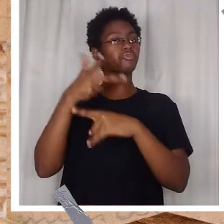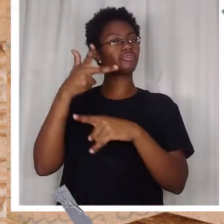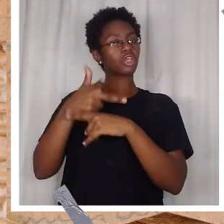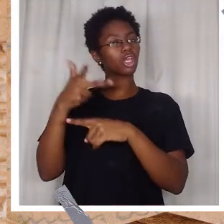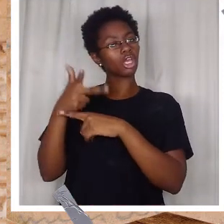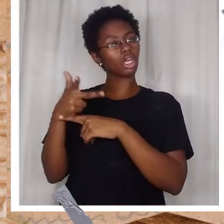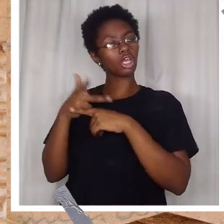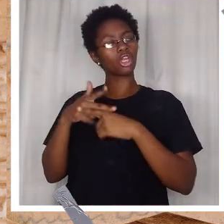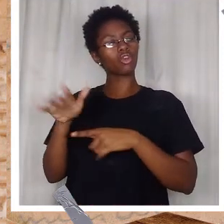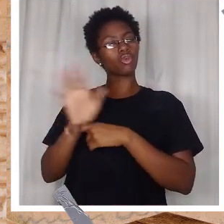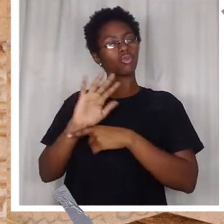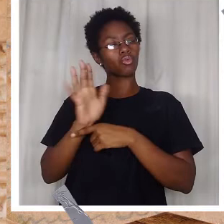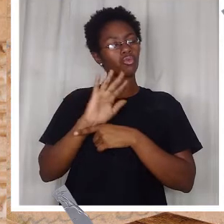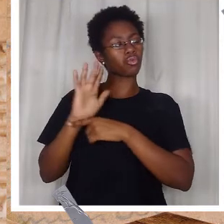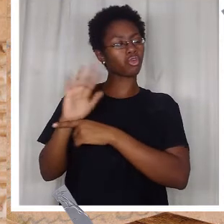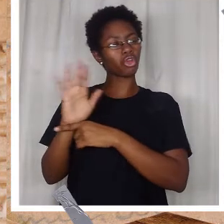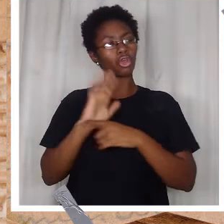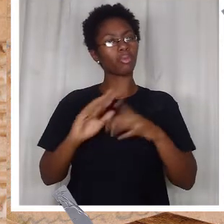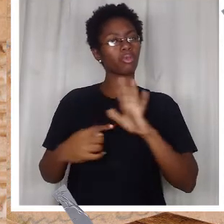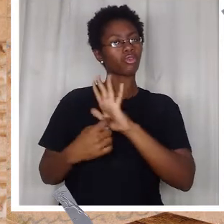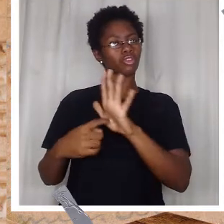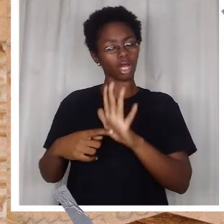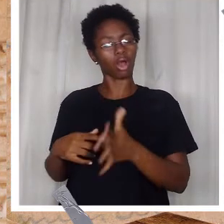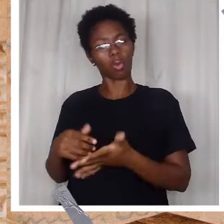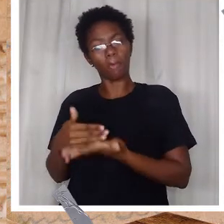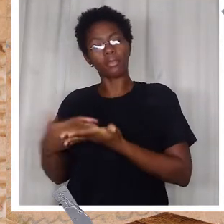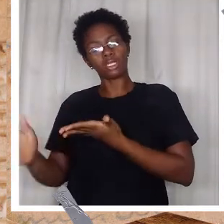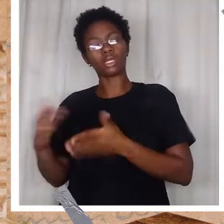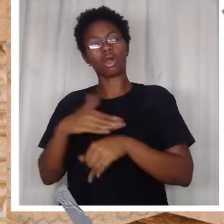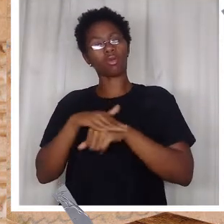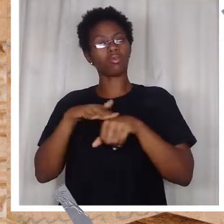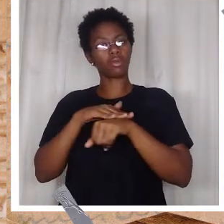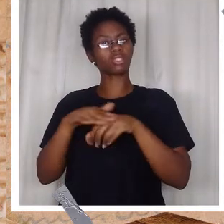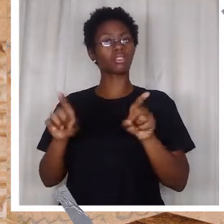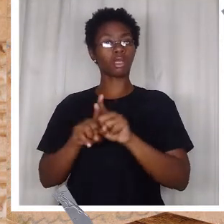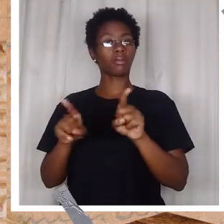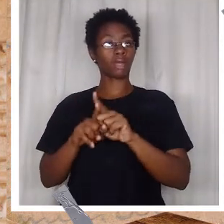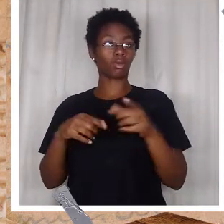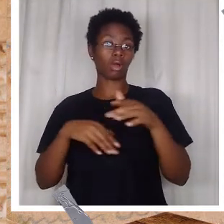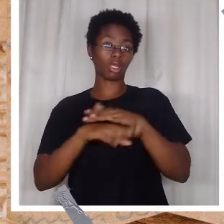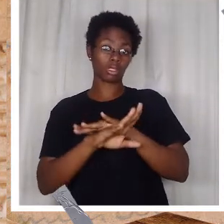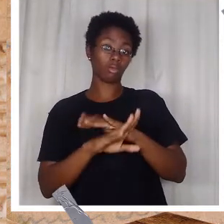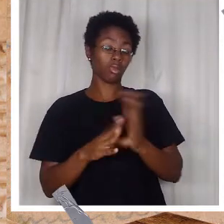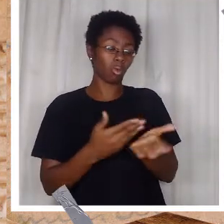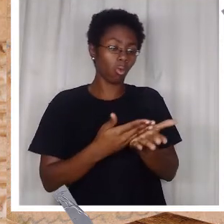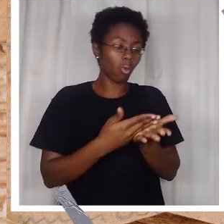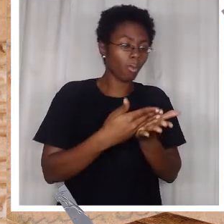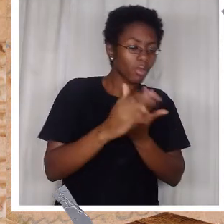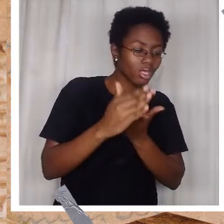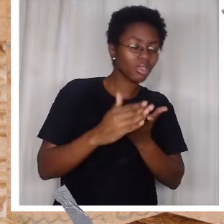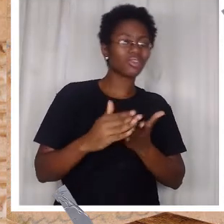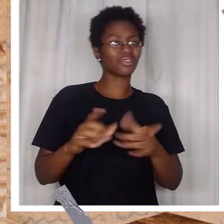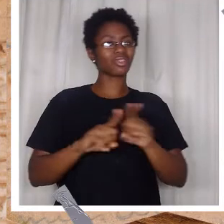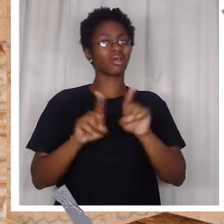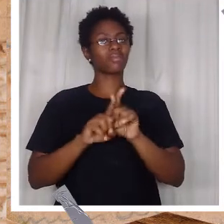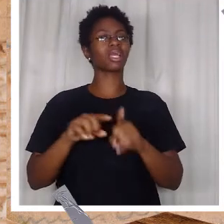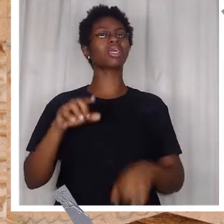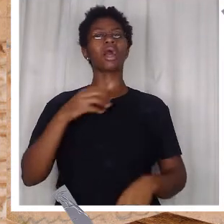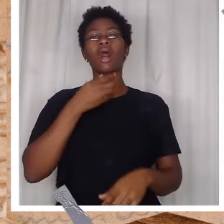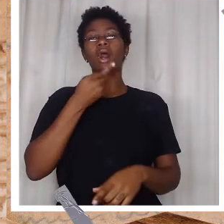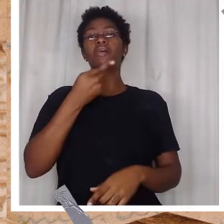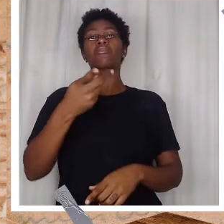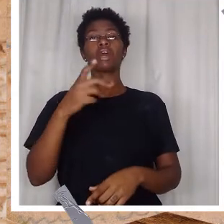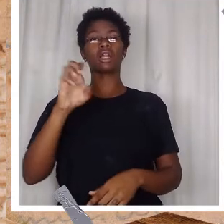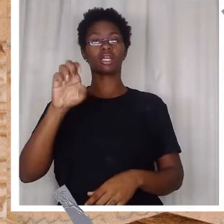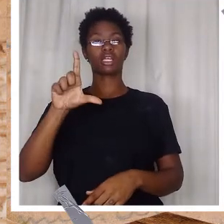ser aí esse pontapé inicial da nossa conversa, a gente também reservou um vídeo para ser o pontapé inicial da fala do Elisandro. Então